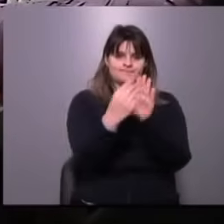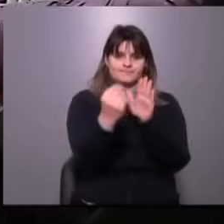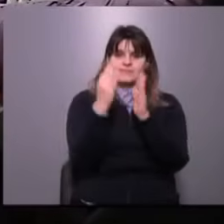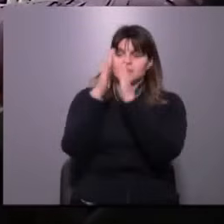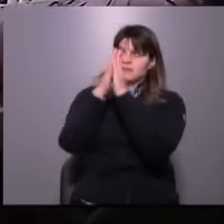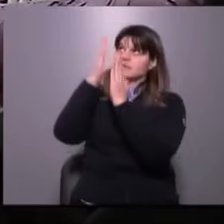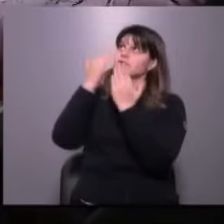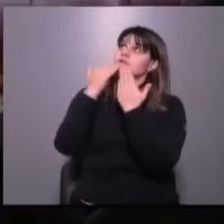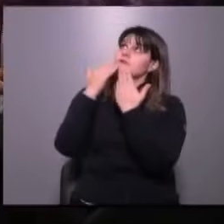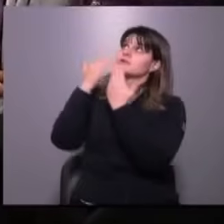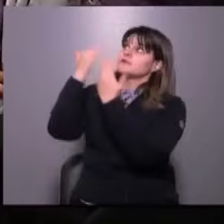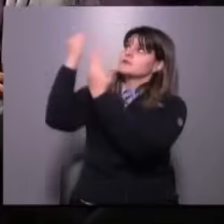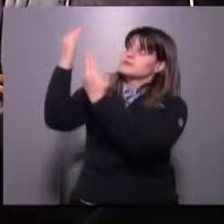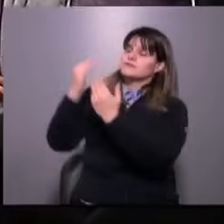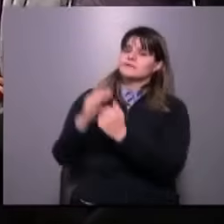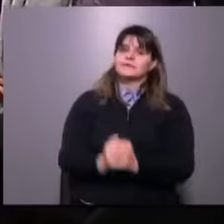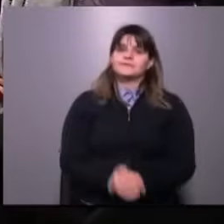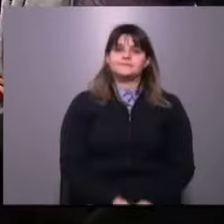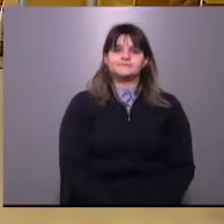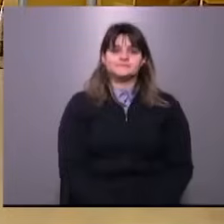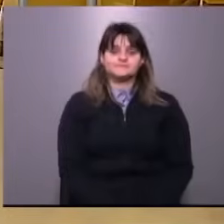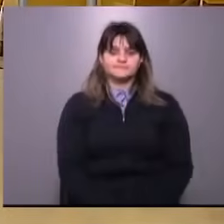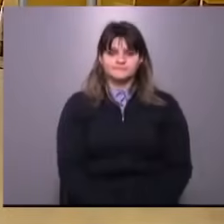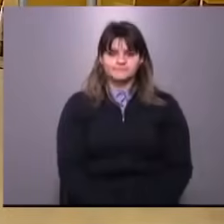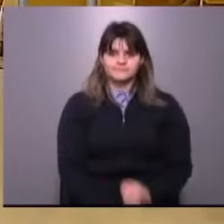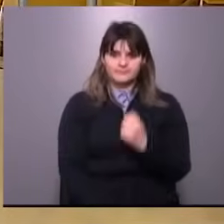Palavra do Senhor.